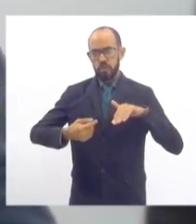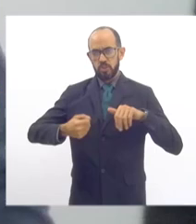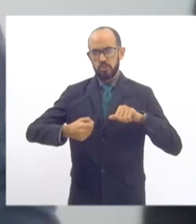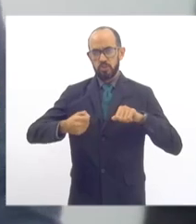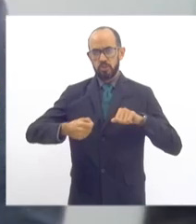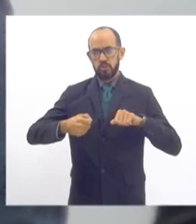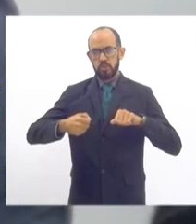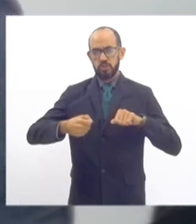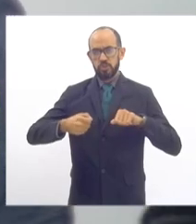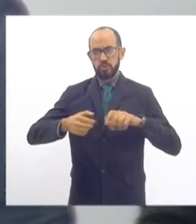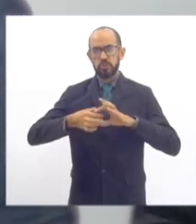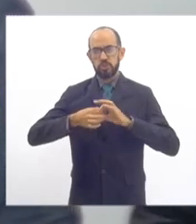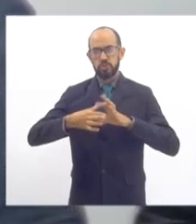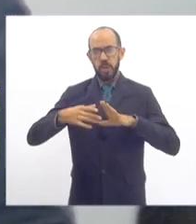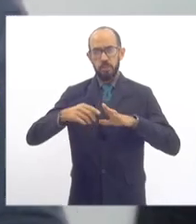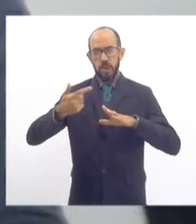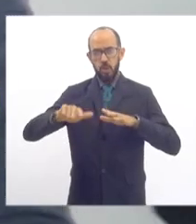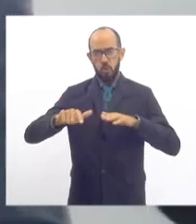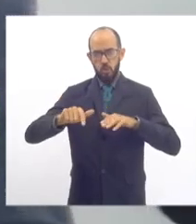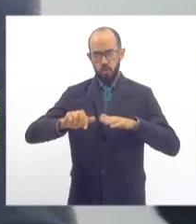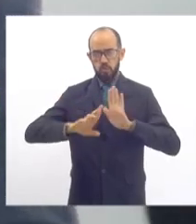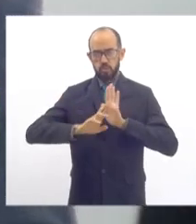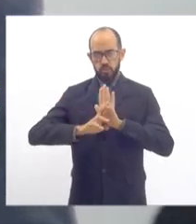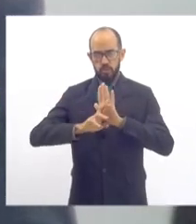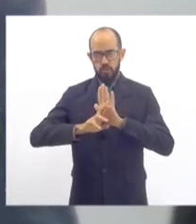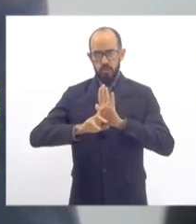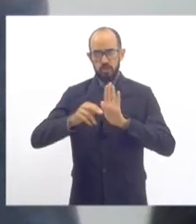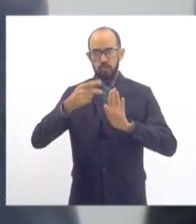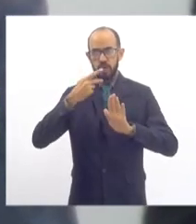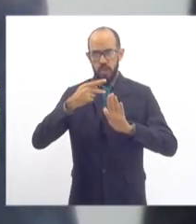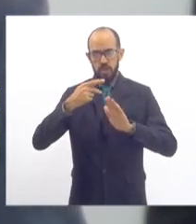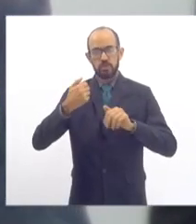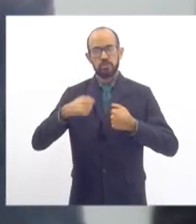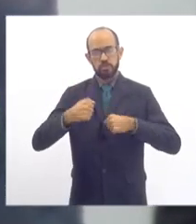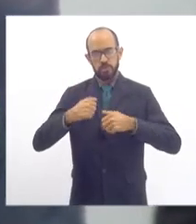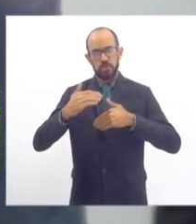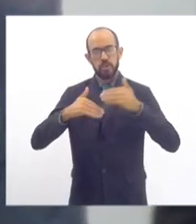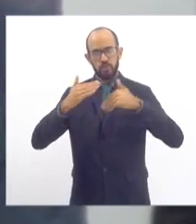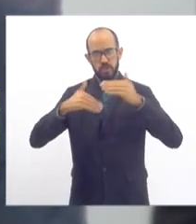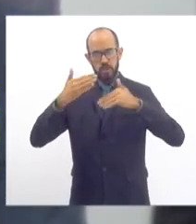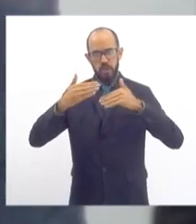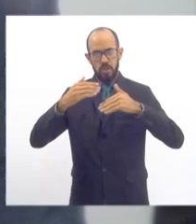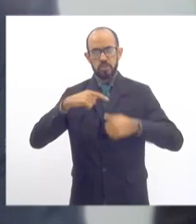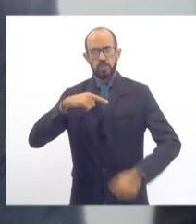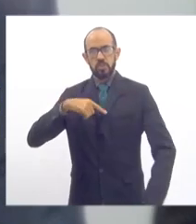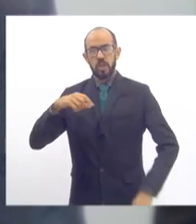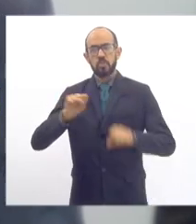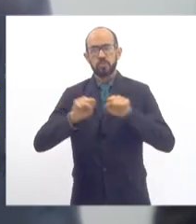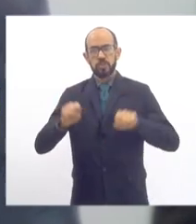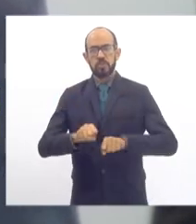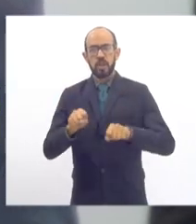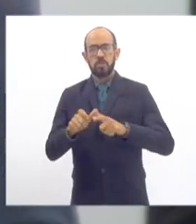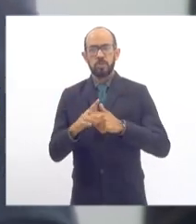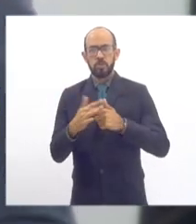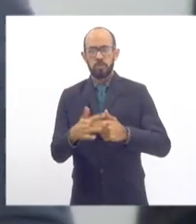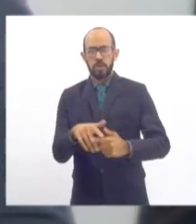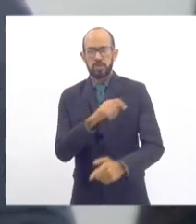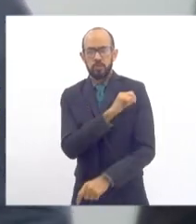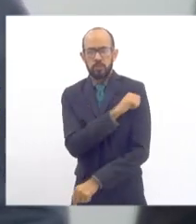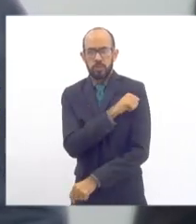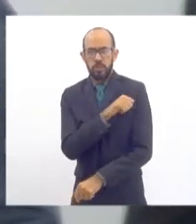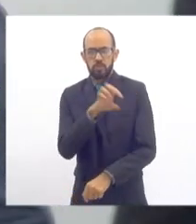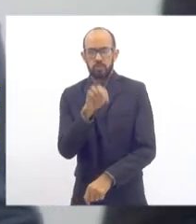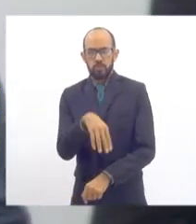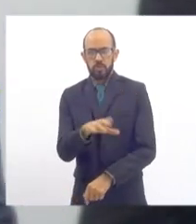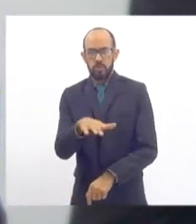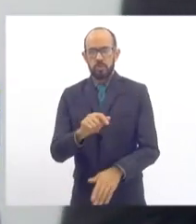ser bem breve, né? Porque eu acho que a gente precisa avançar em alguns entendimentos. A gente tem um regime de recuperação fiscal, que é uma realidade. A gente tem uma lei